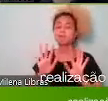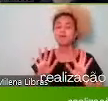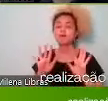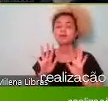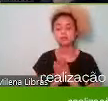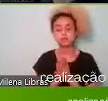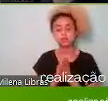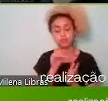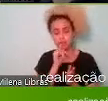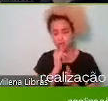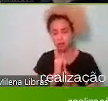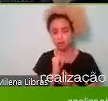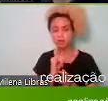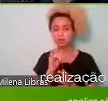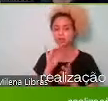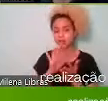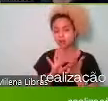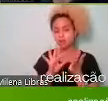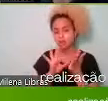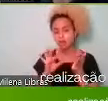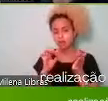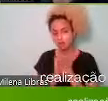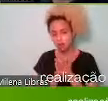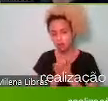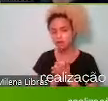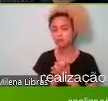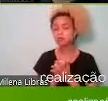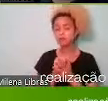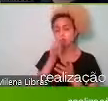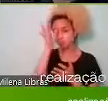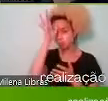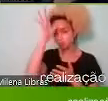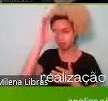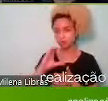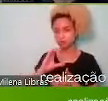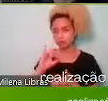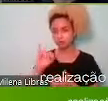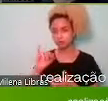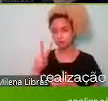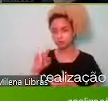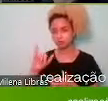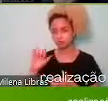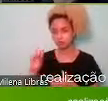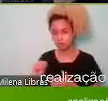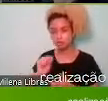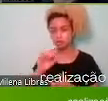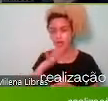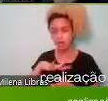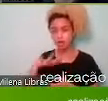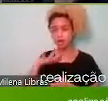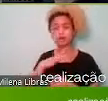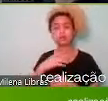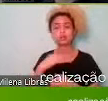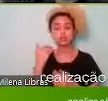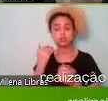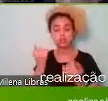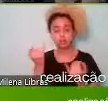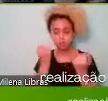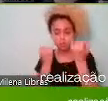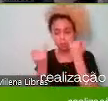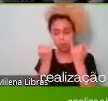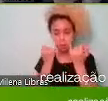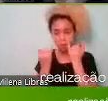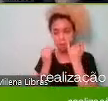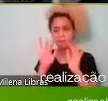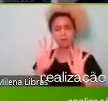bombeiros civis nos seus bancos de informações, mas ele não tem nada a ver com a regulamentação